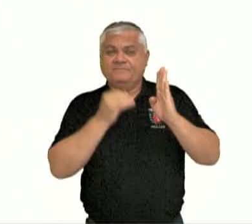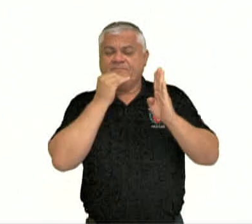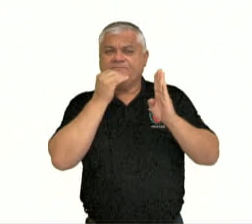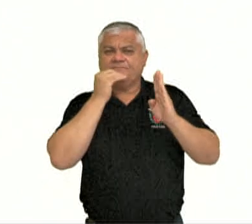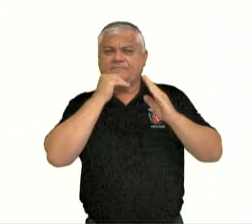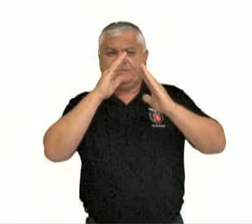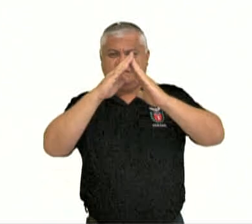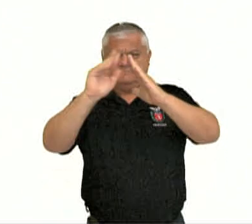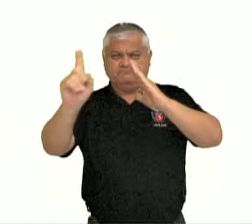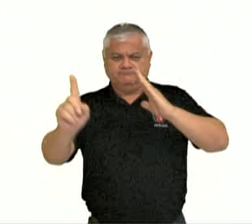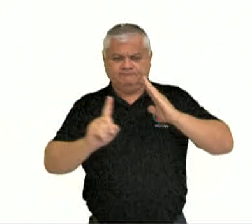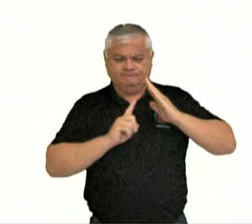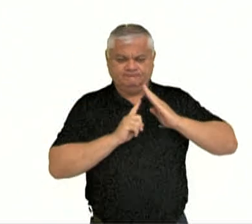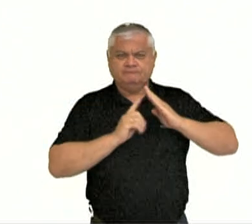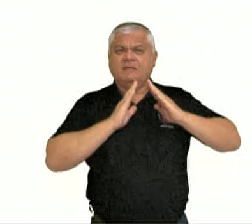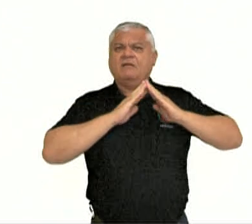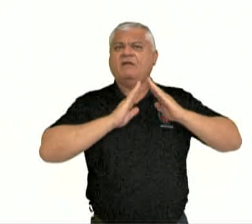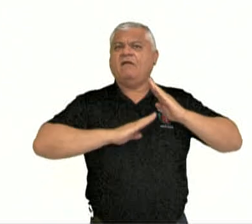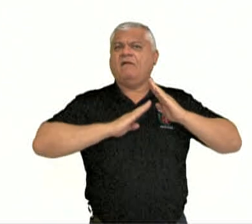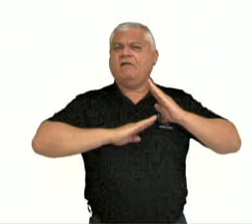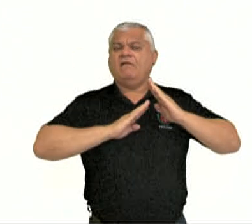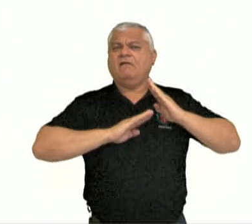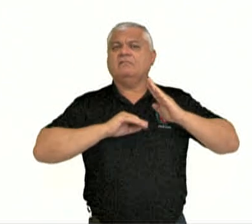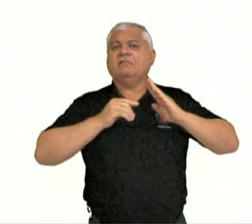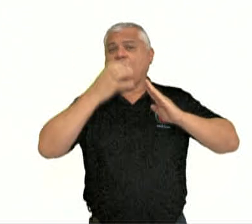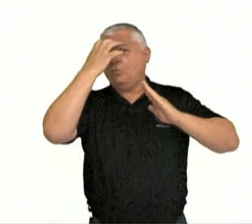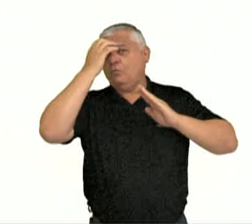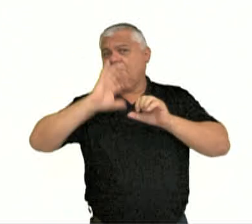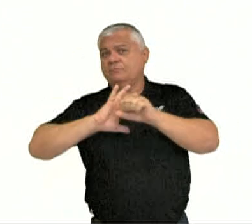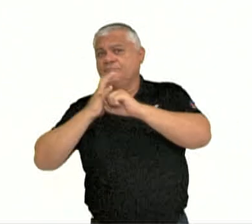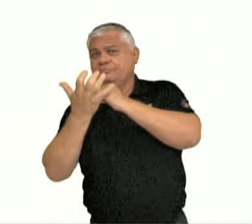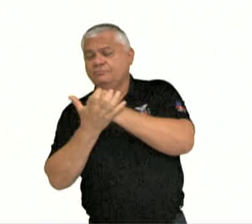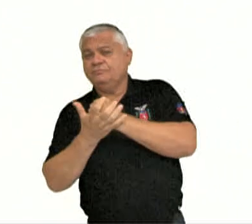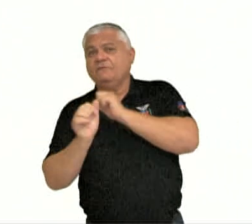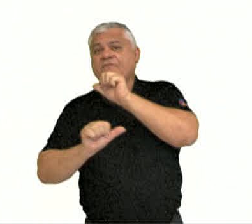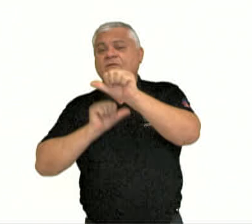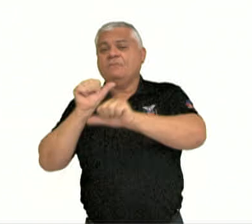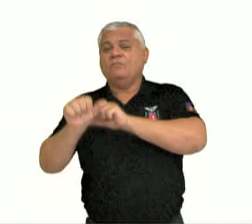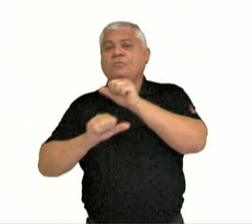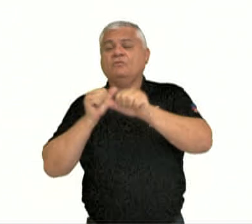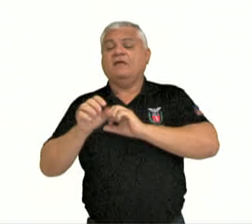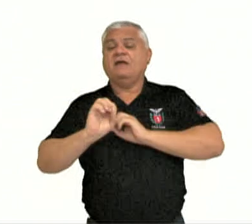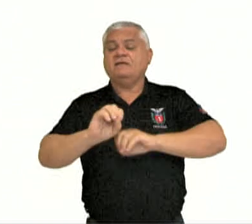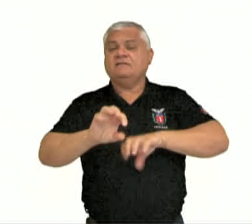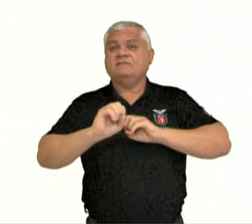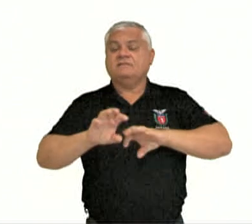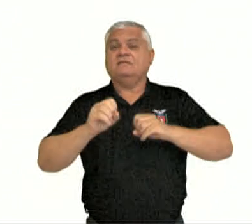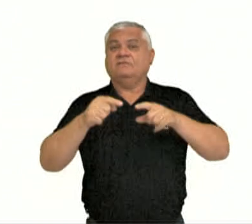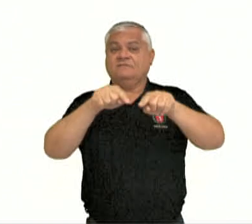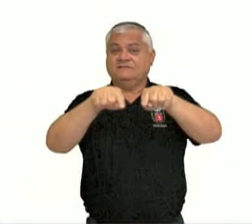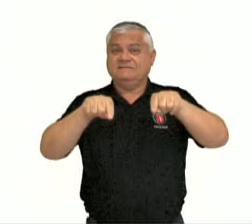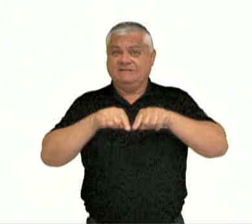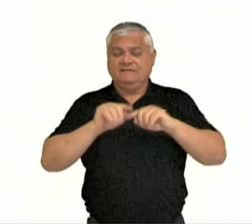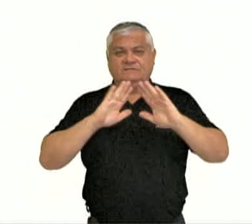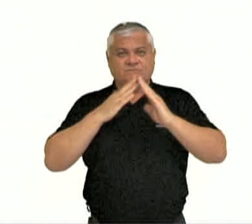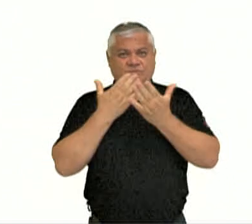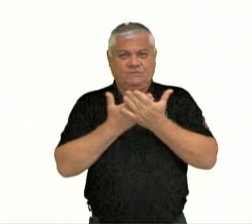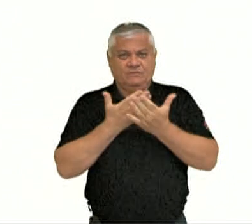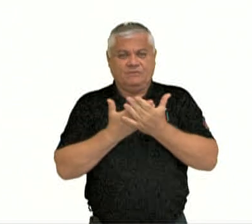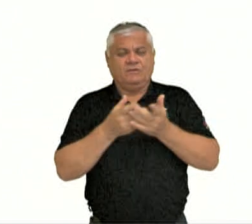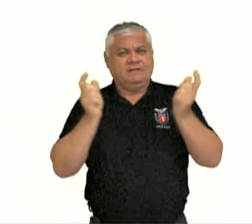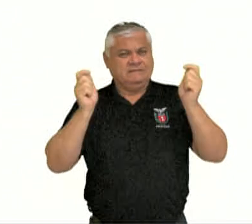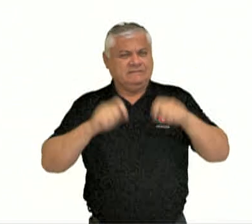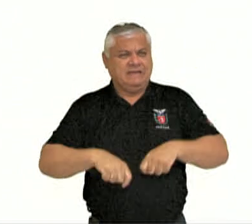da Covid-19 deverá provocar mudanças nas práticas de ensino no espaço escolar. Podemos considerar